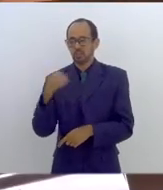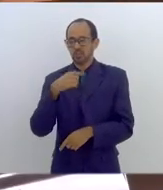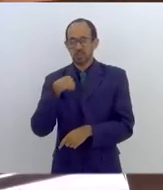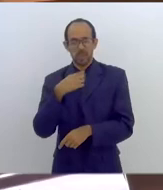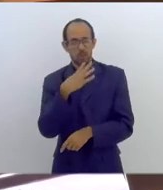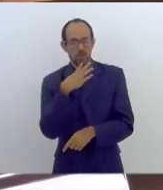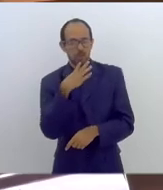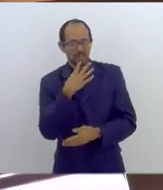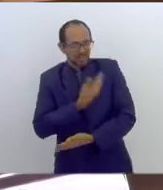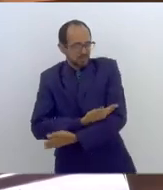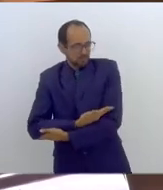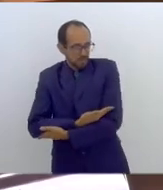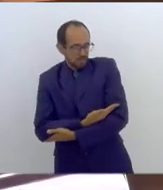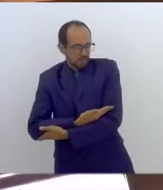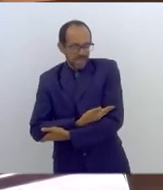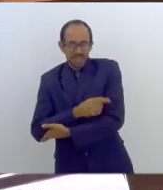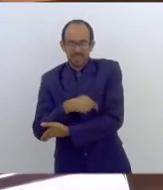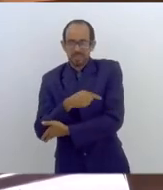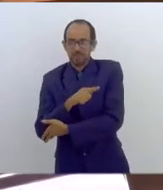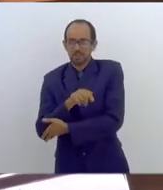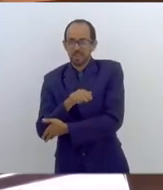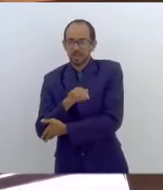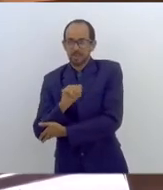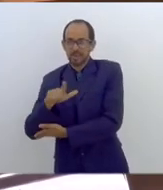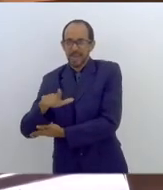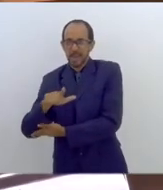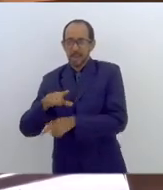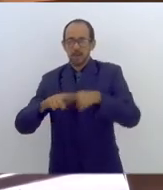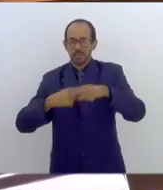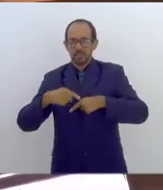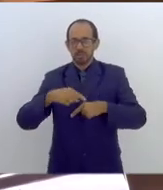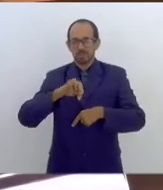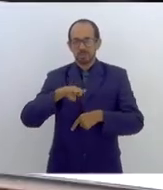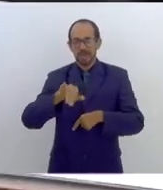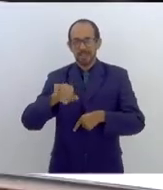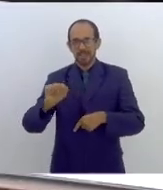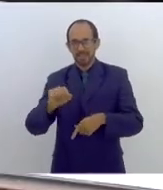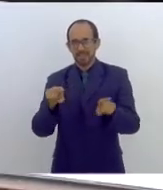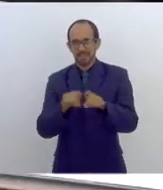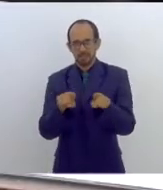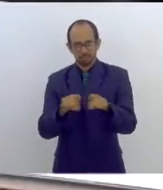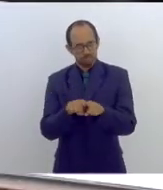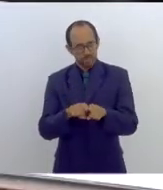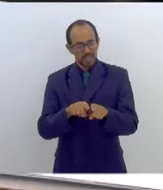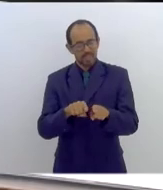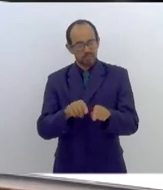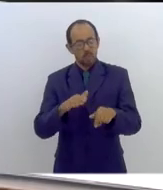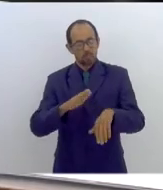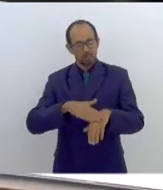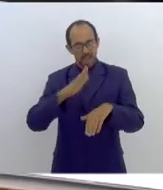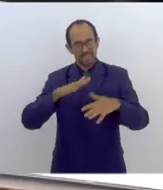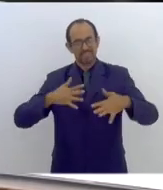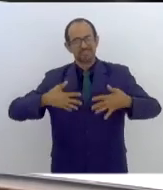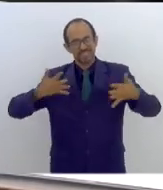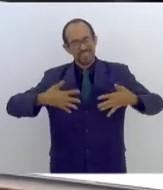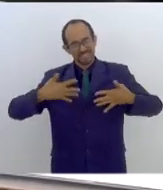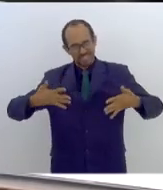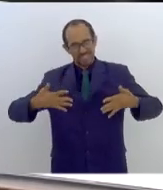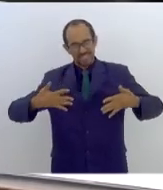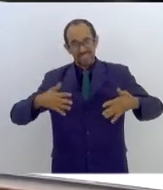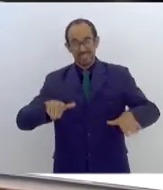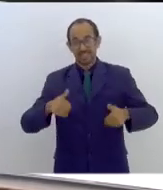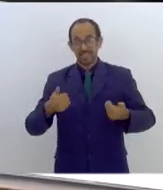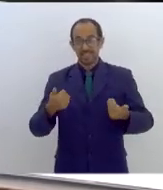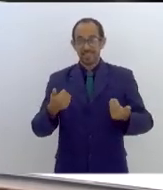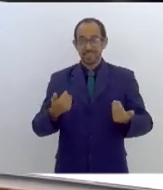época veio o Gabriel a Maria Luiza que só sou mais feliz enfim